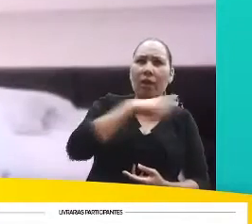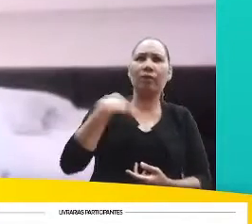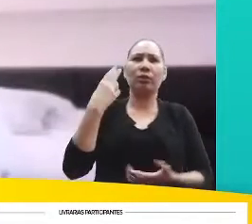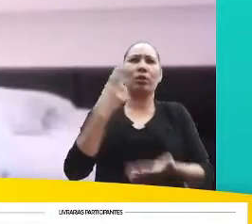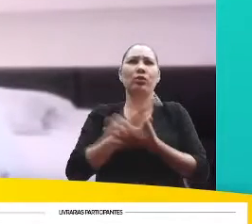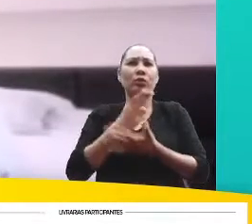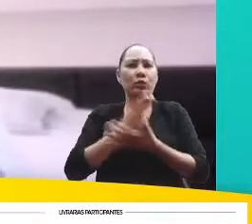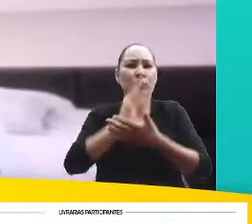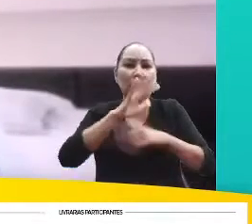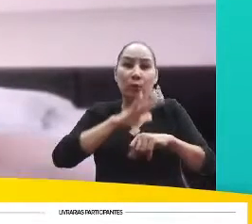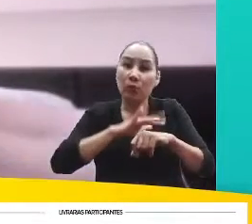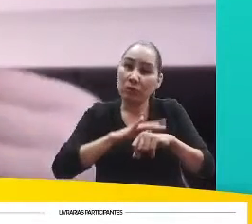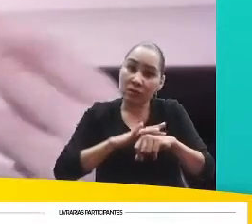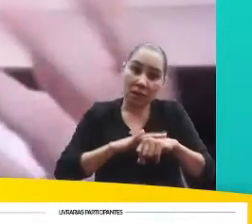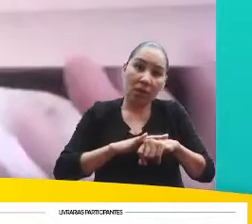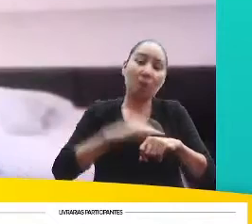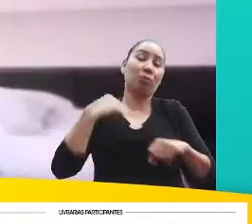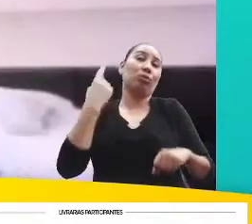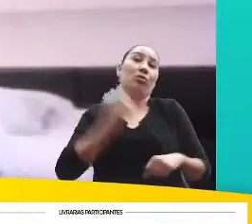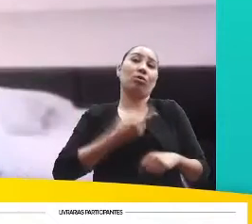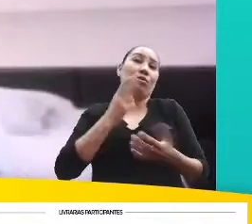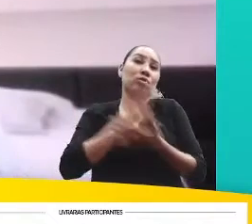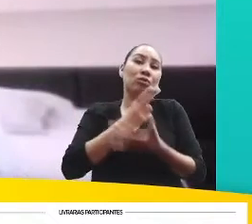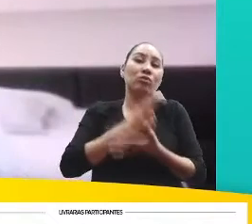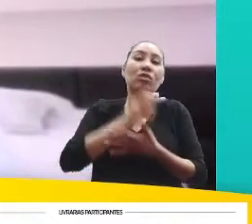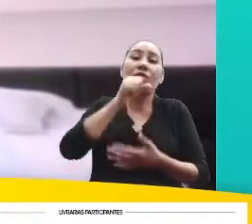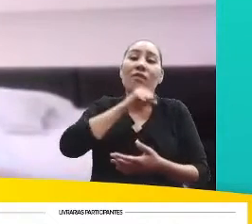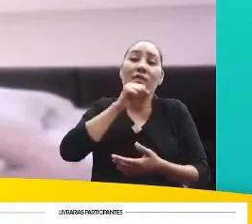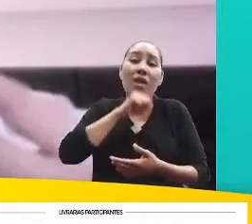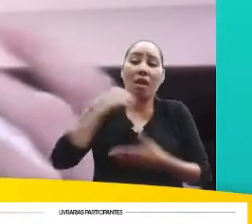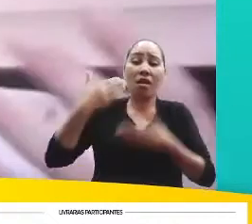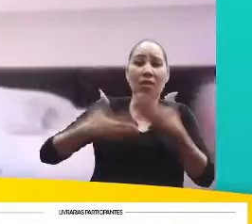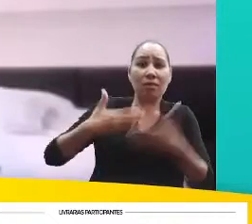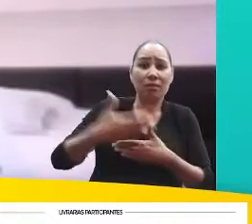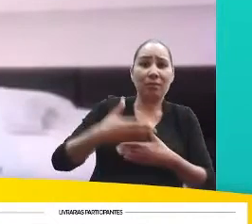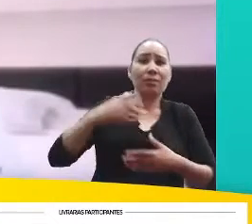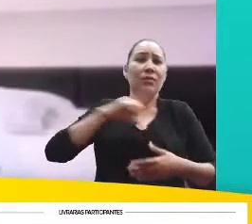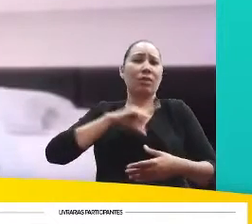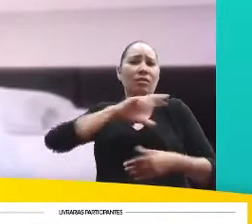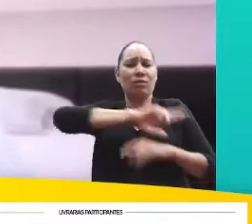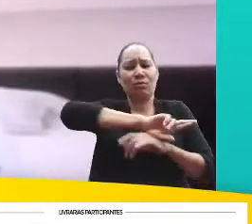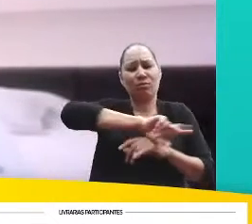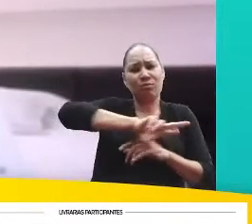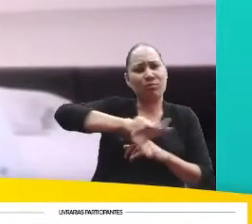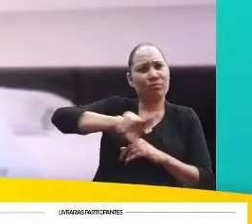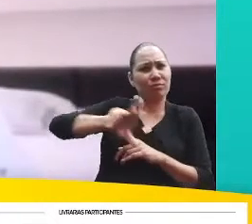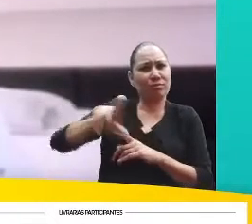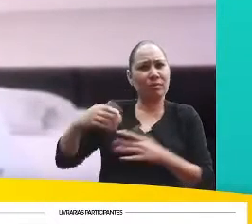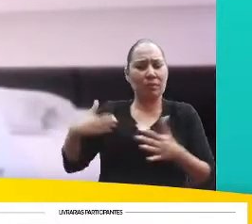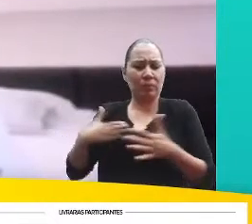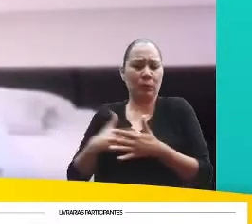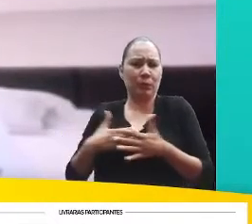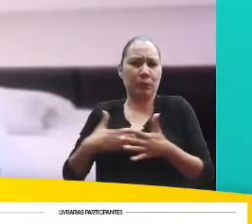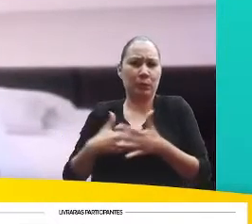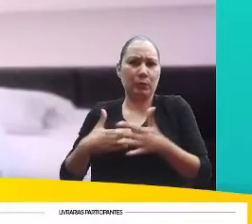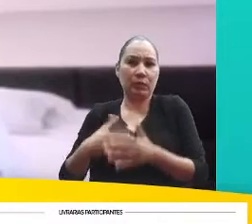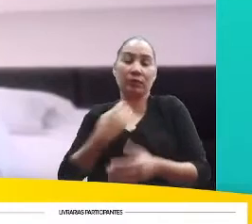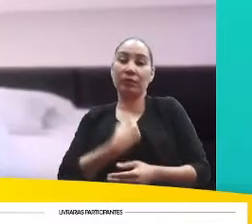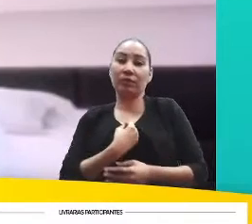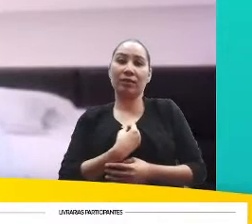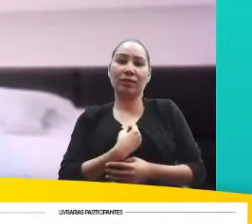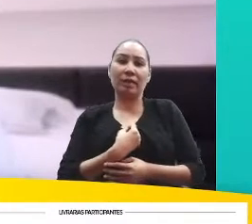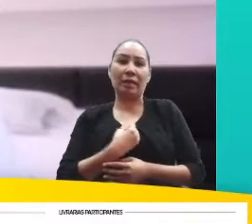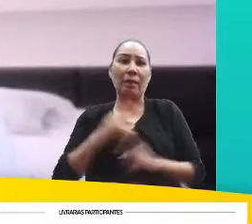continuaremos adoecendo, nós continuaremos envelhecendo, nós teremos diversos obstáculos na nossa vida, mas